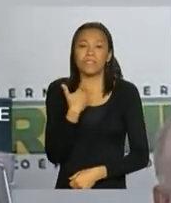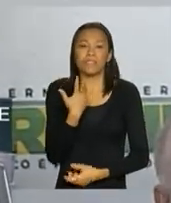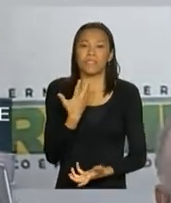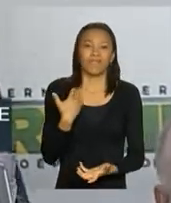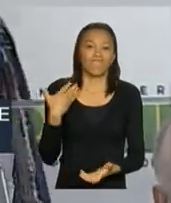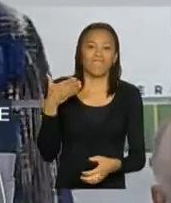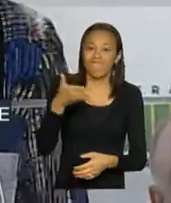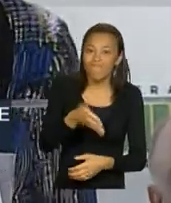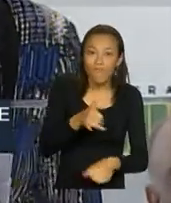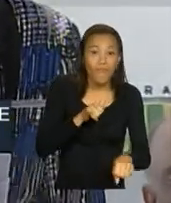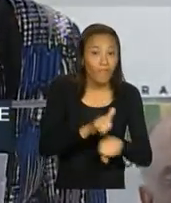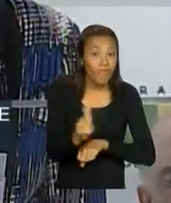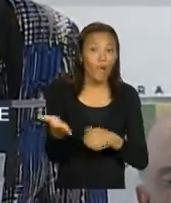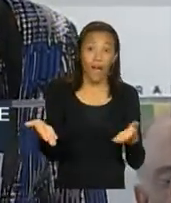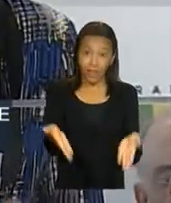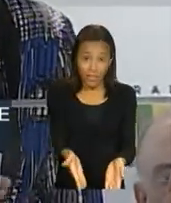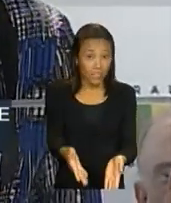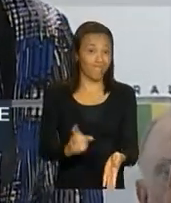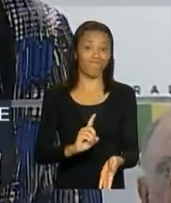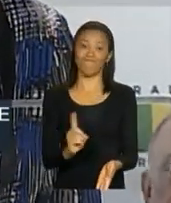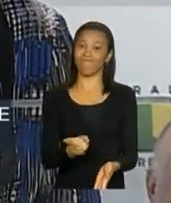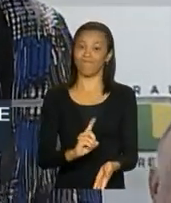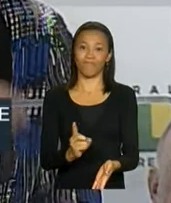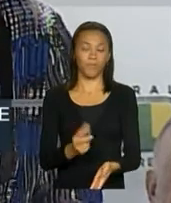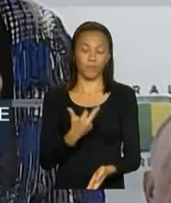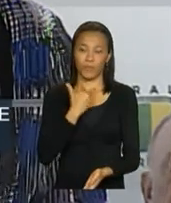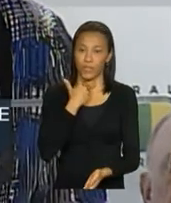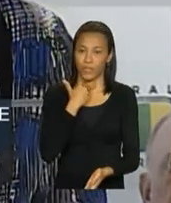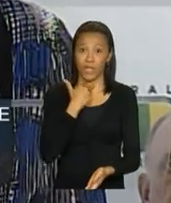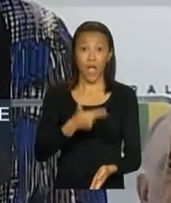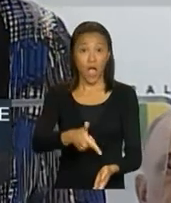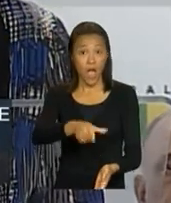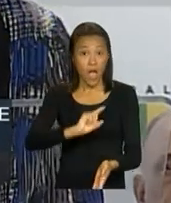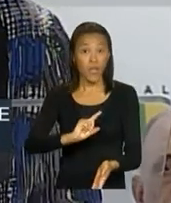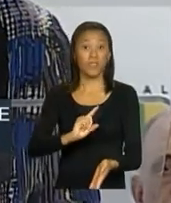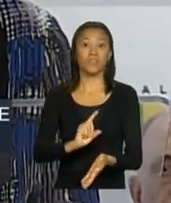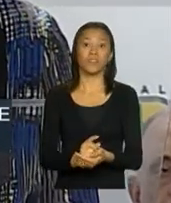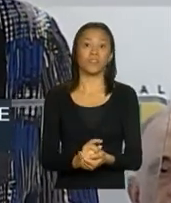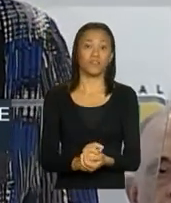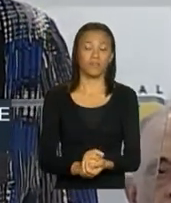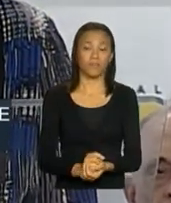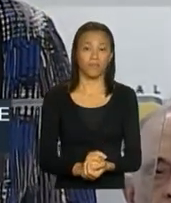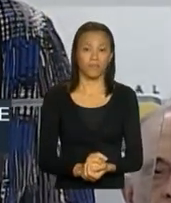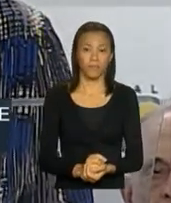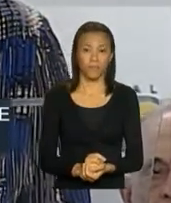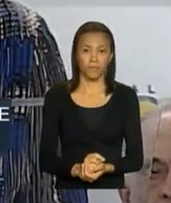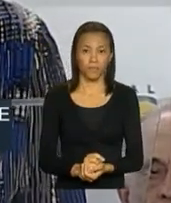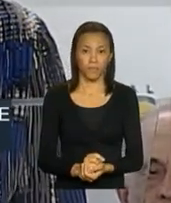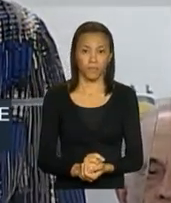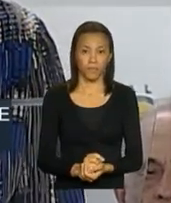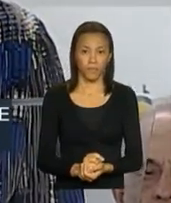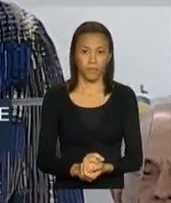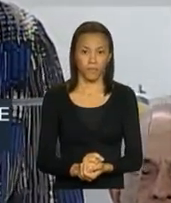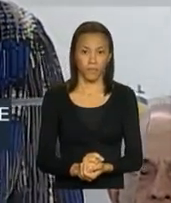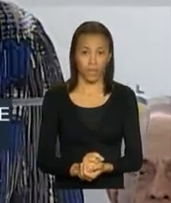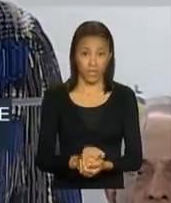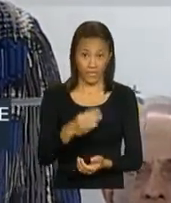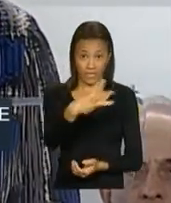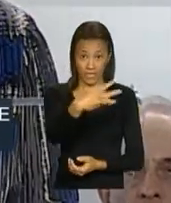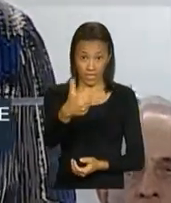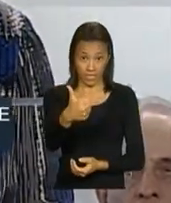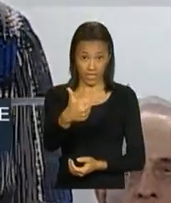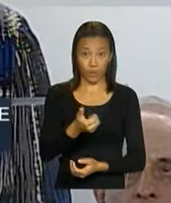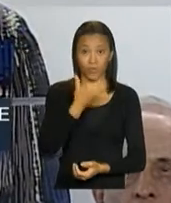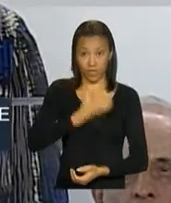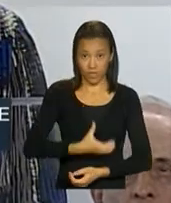vir aqui e em qualquer hipótese antes do final do dia antes do dia